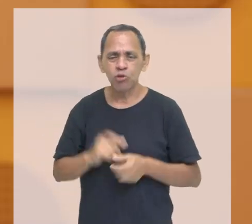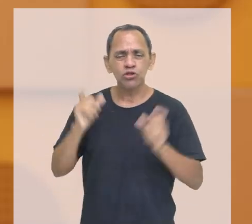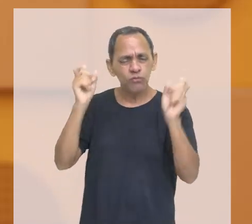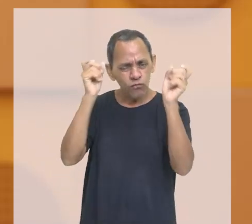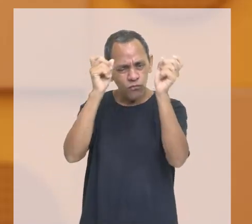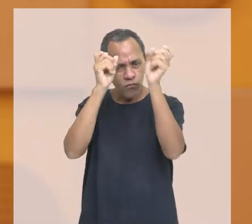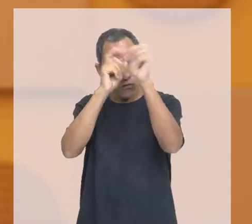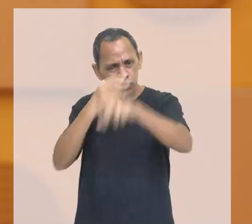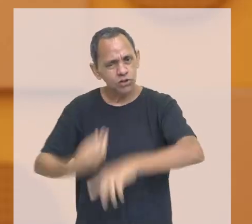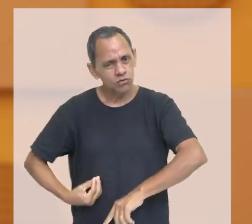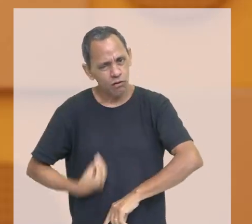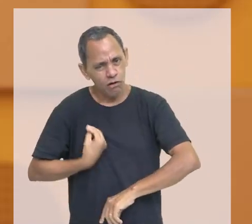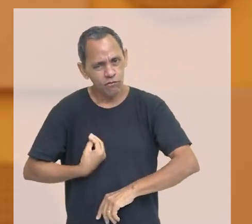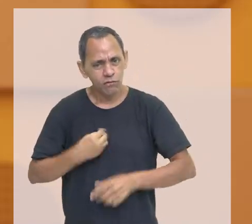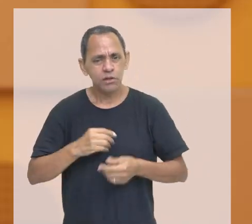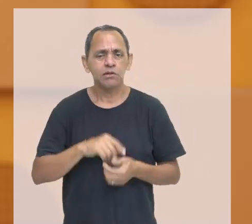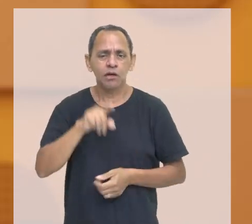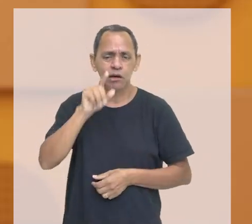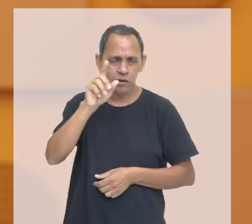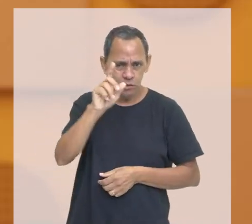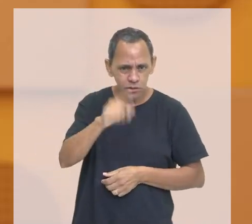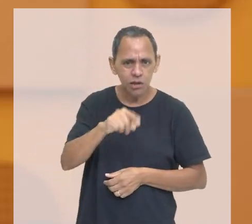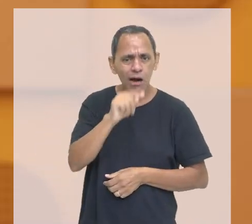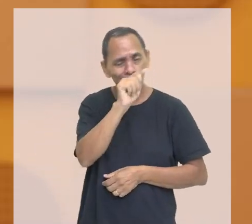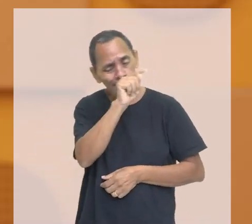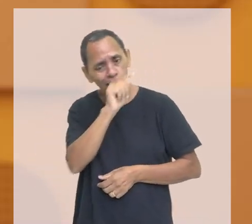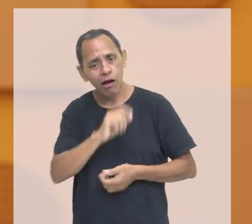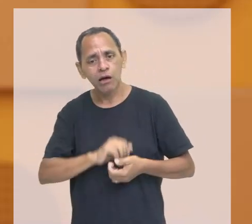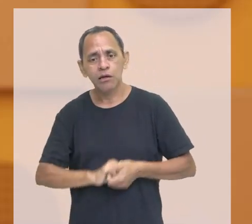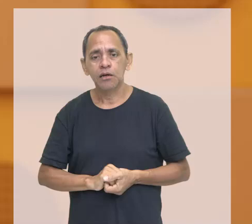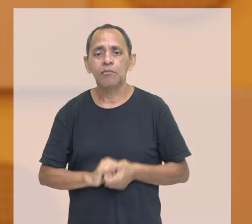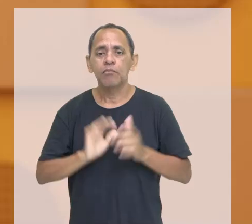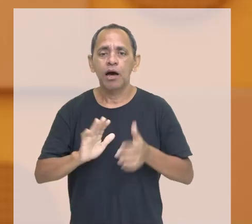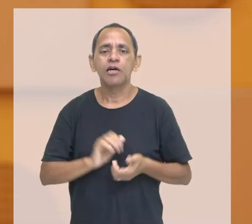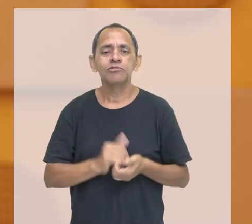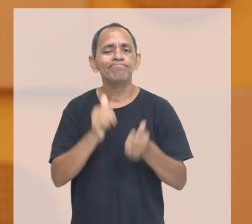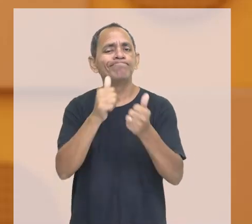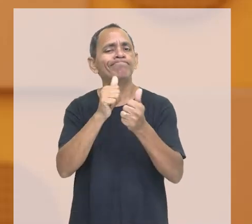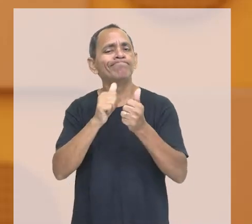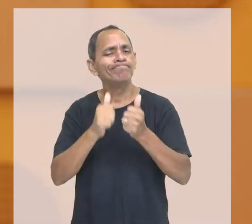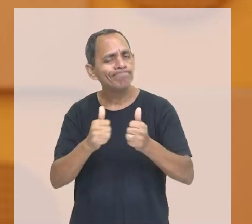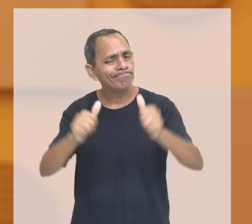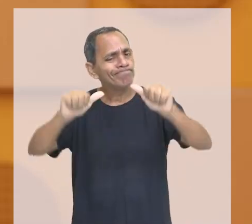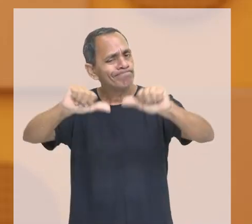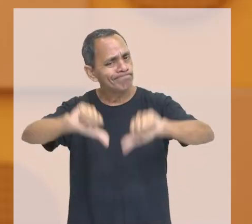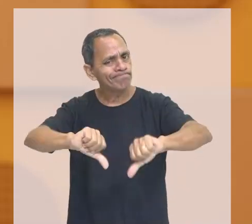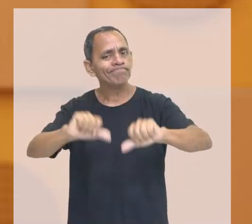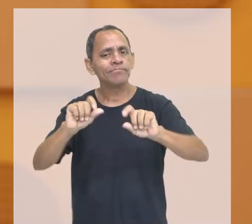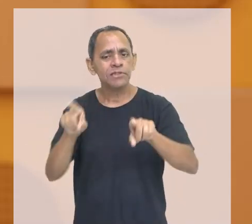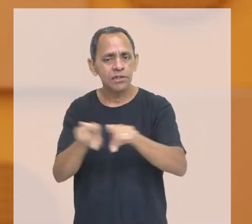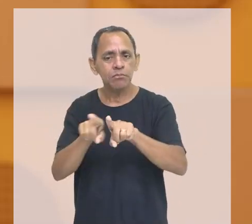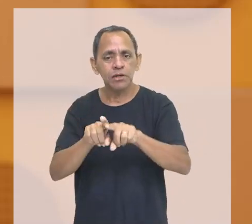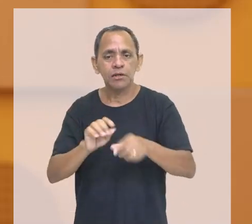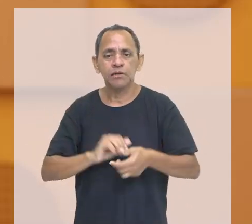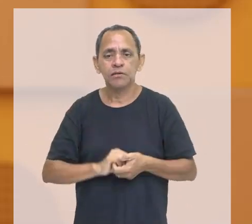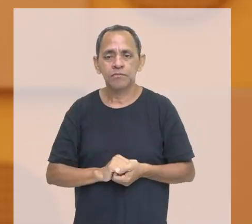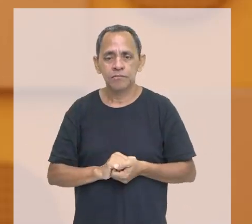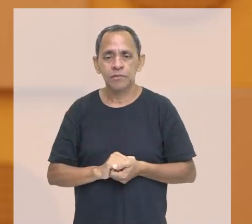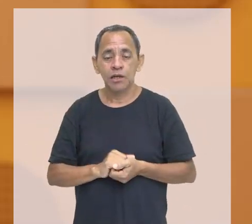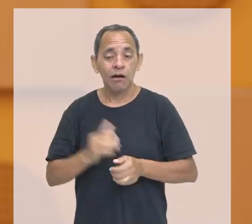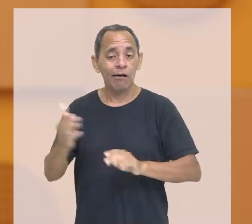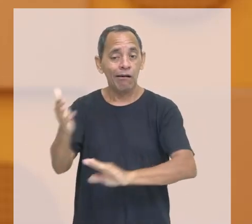vez mais o seu modo de vida, tá, gente? E isso agravou muito a situação da Rússia. A gente está vendo que a situação da